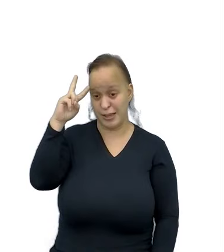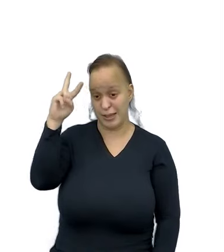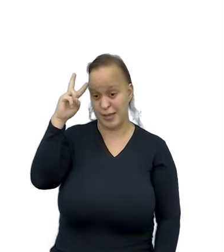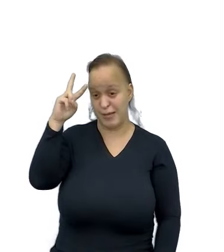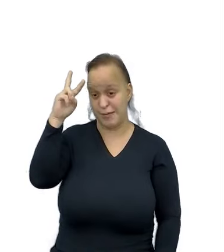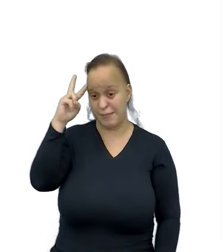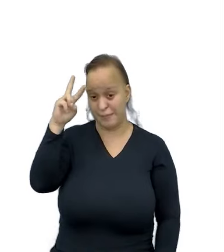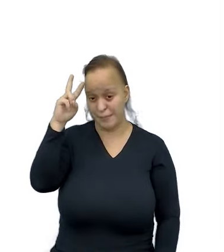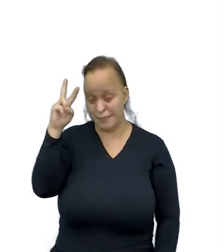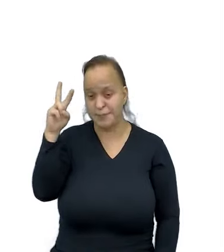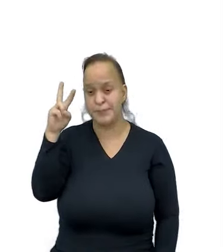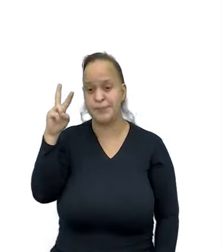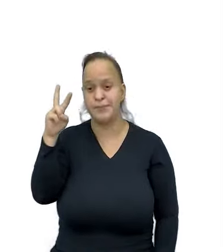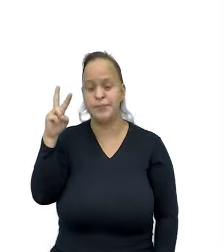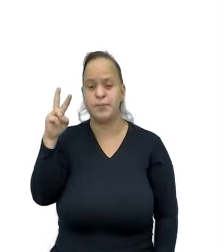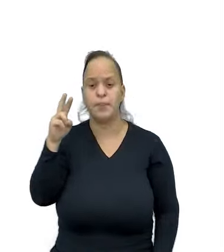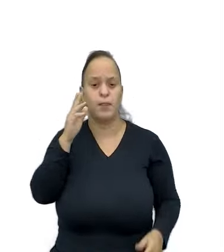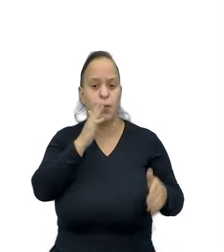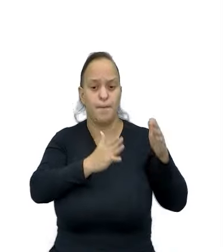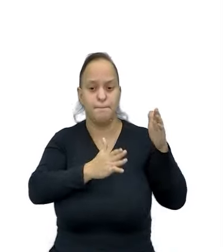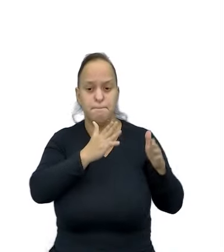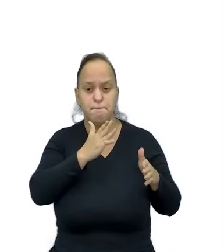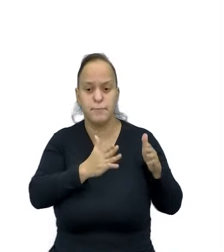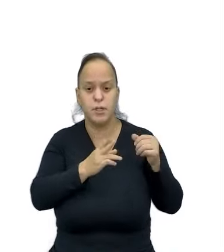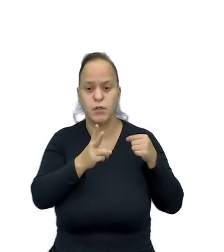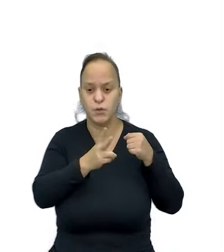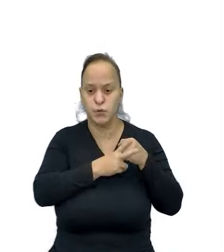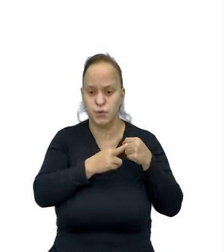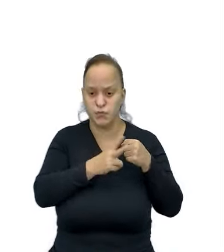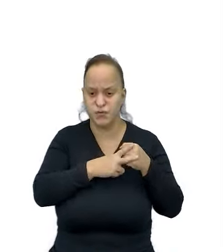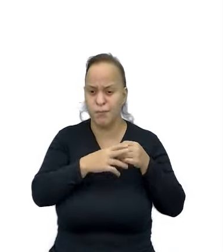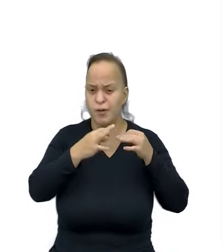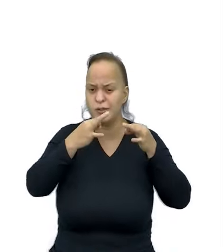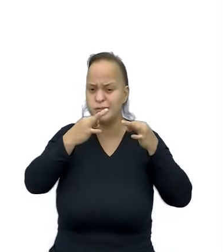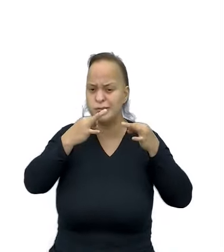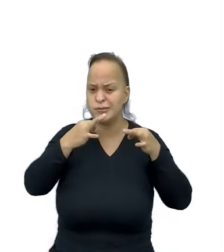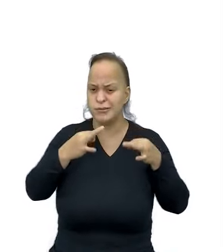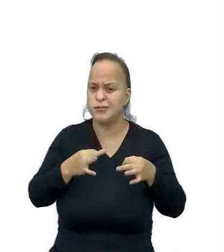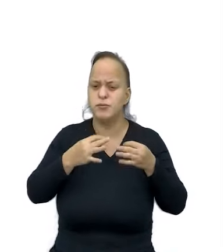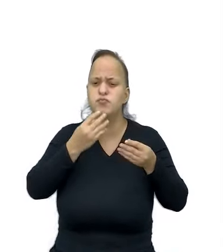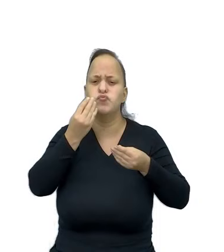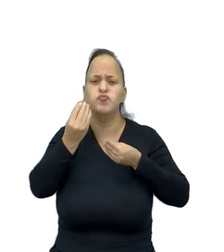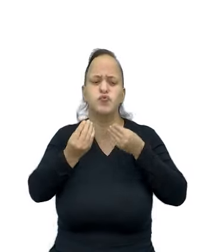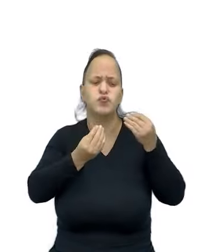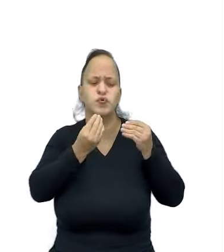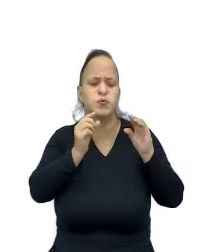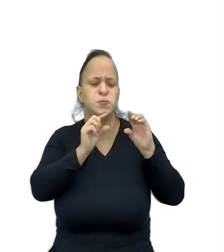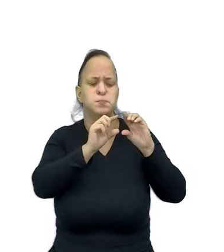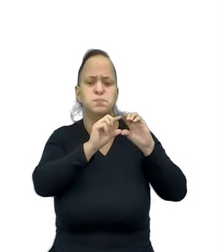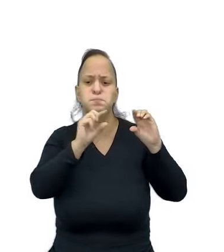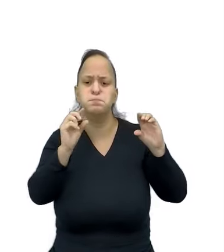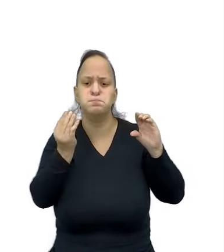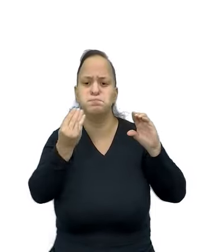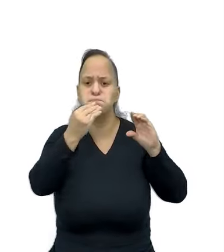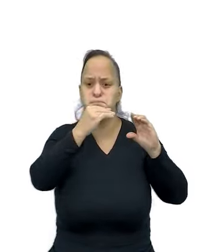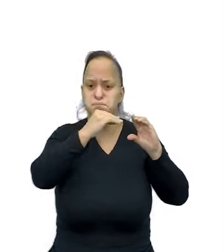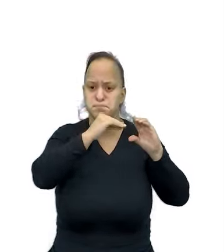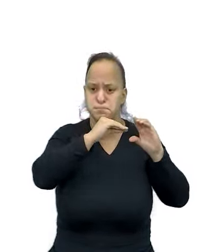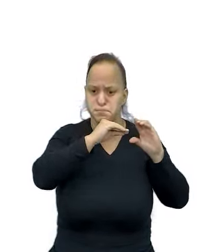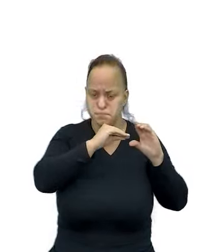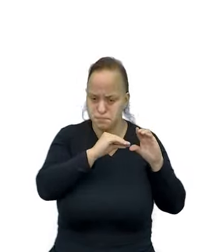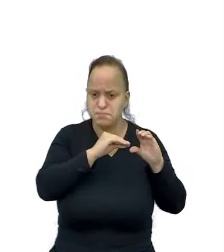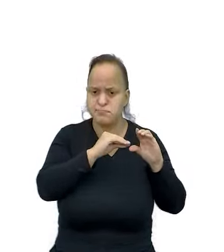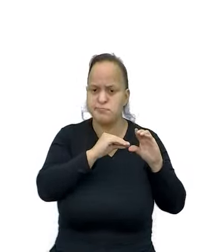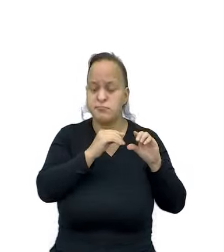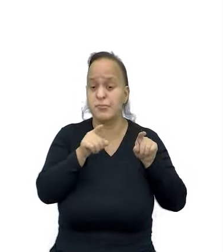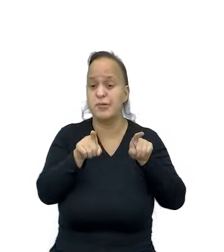dos modos verbais, também a gente pode trazer, né, e ver como que eles são colocados ali dentro desses modos verbais, desses tempos, e por